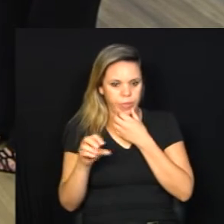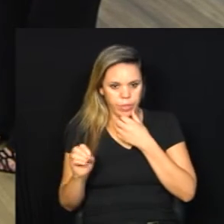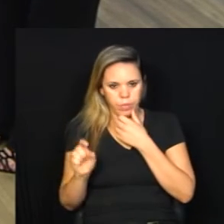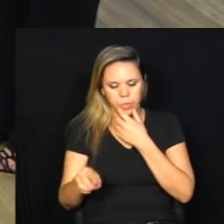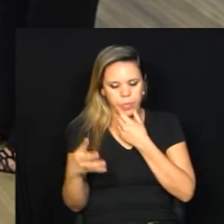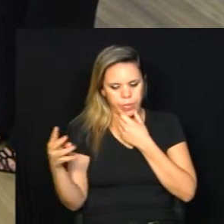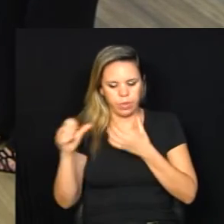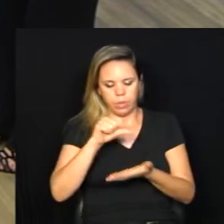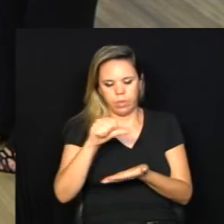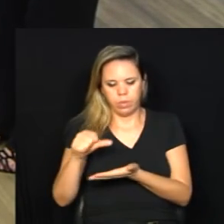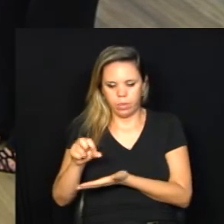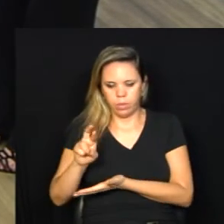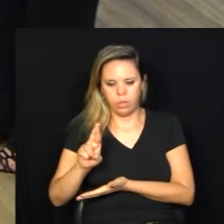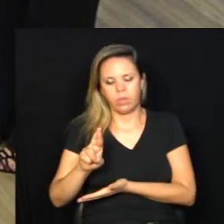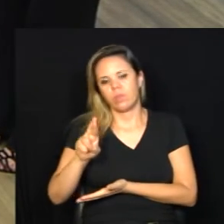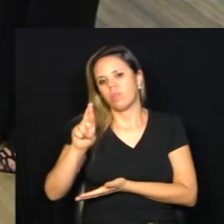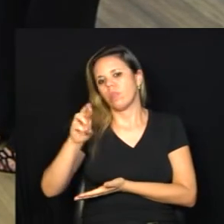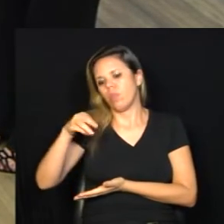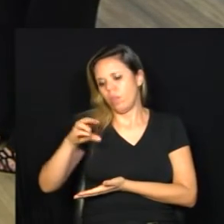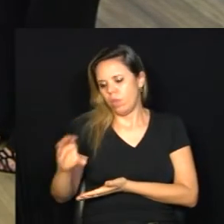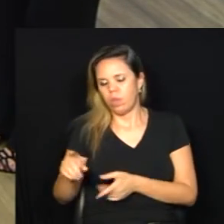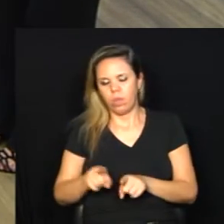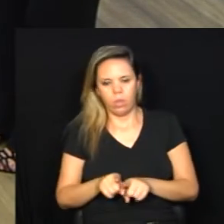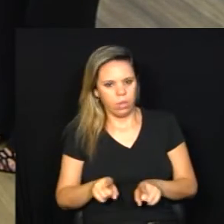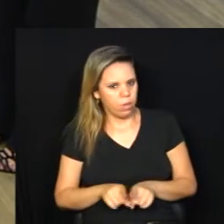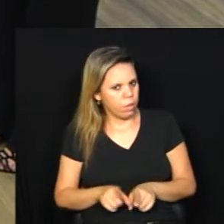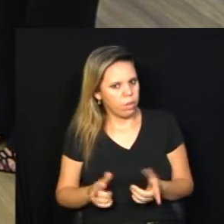mas olha, em Campinas ontem,